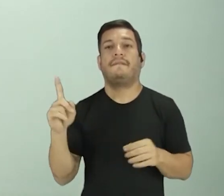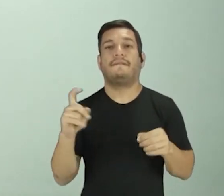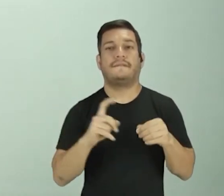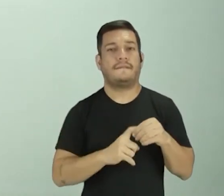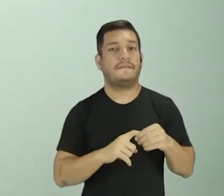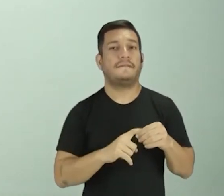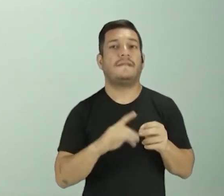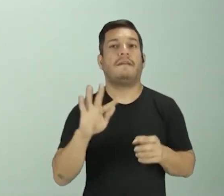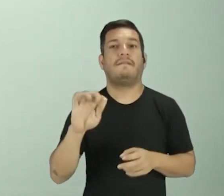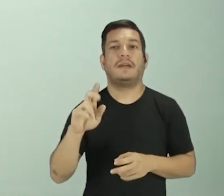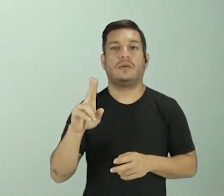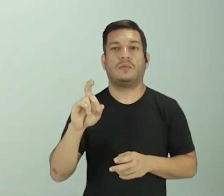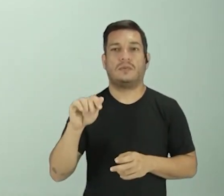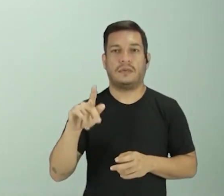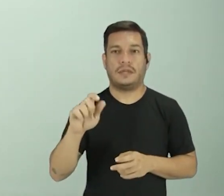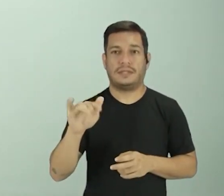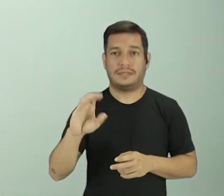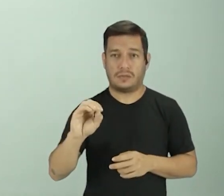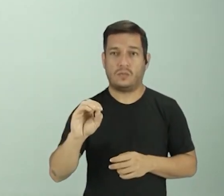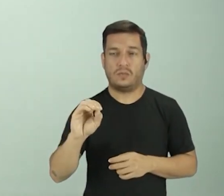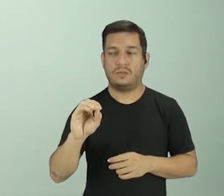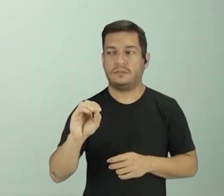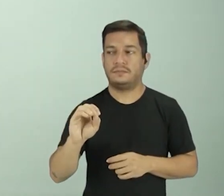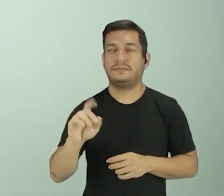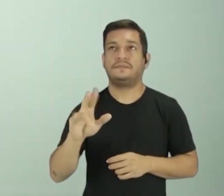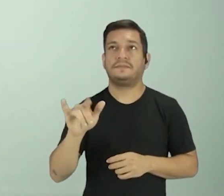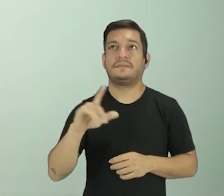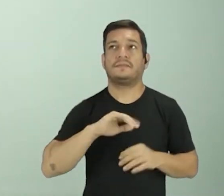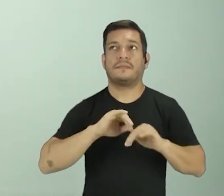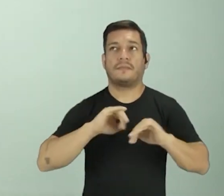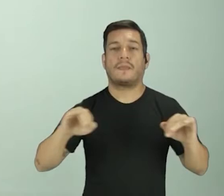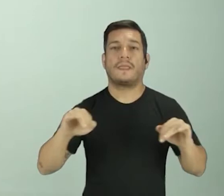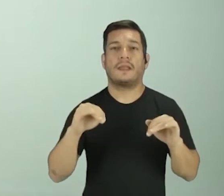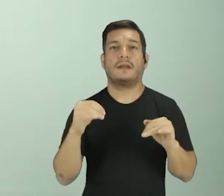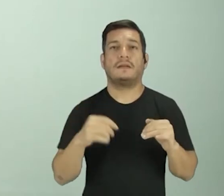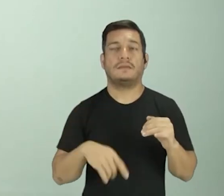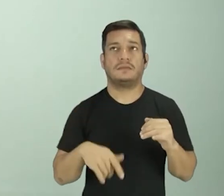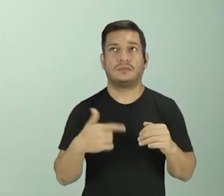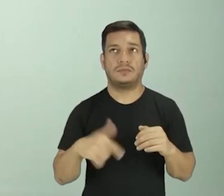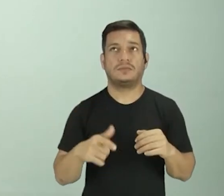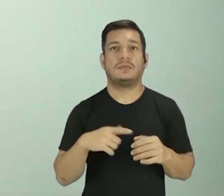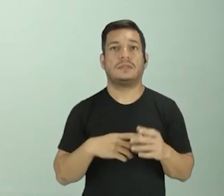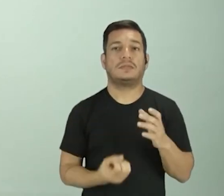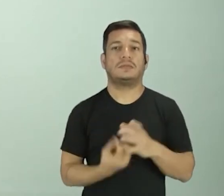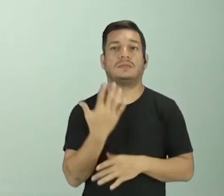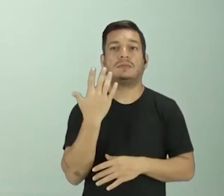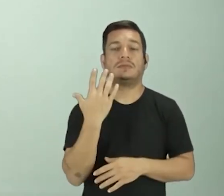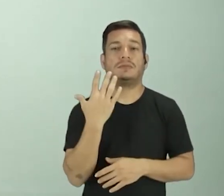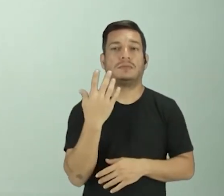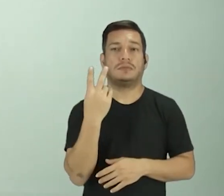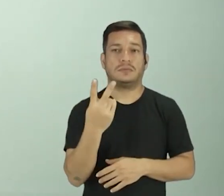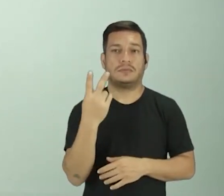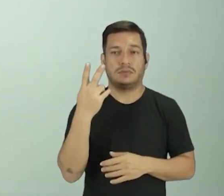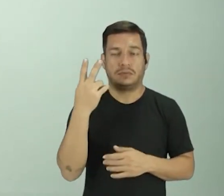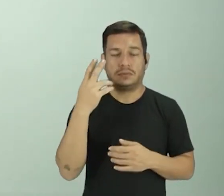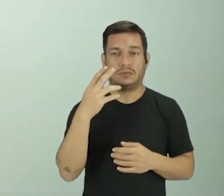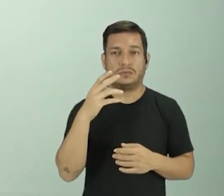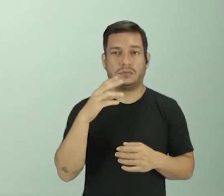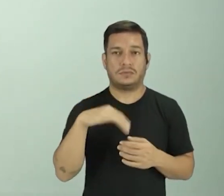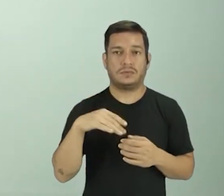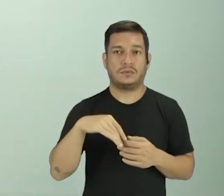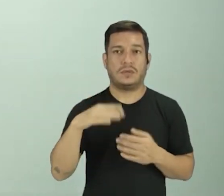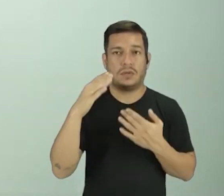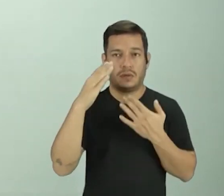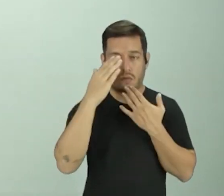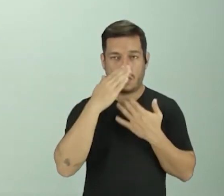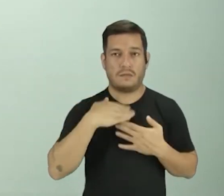fecundação. Então, quando o oócito 2 é fecundado, ele vai dividir mais uma vez, vai dar origem a mais 2 corpos, né, que vão